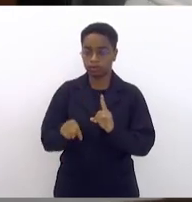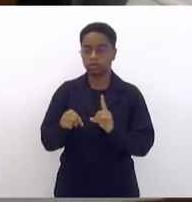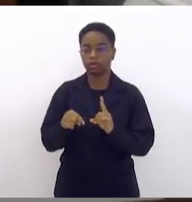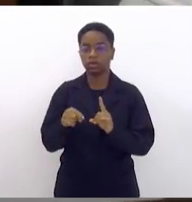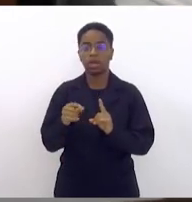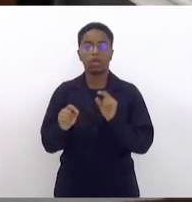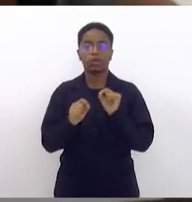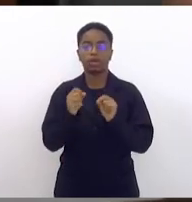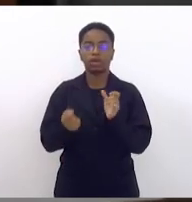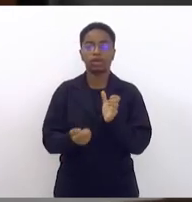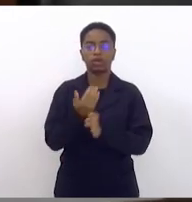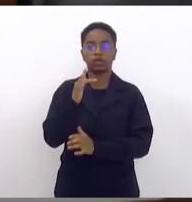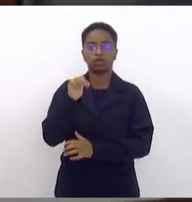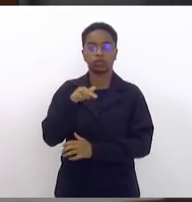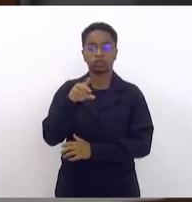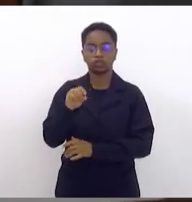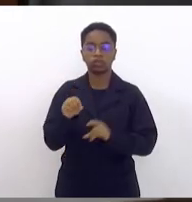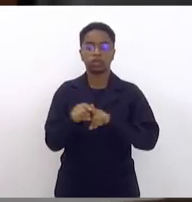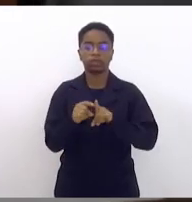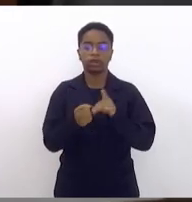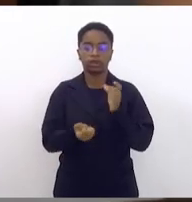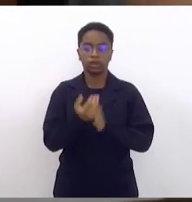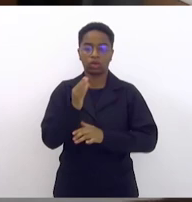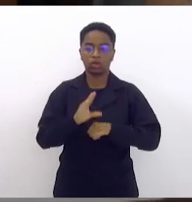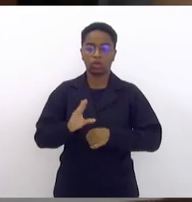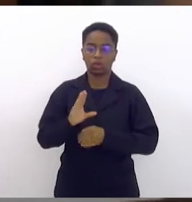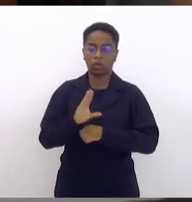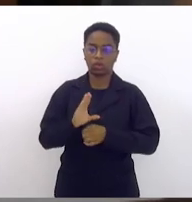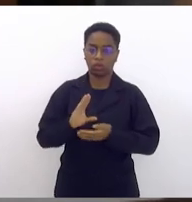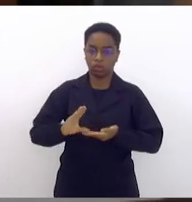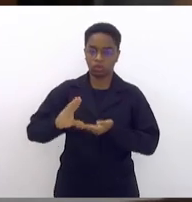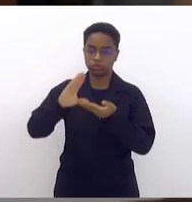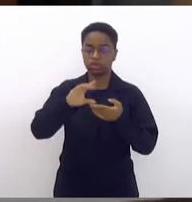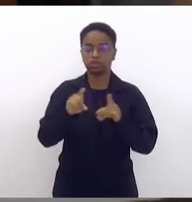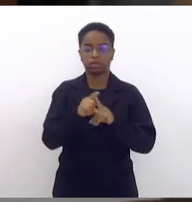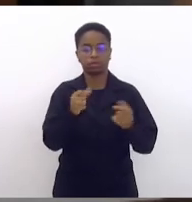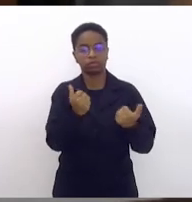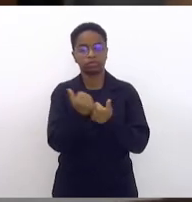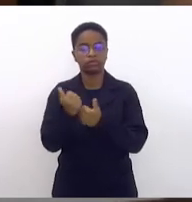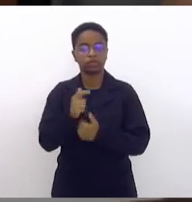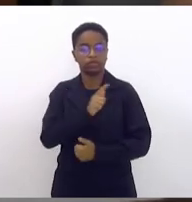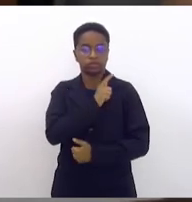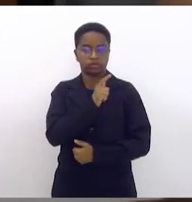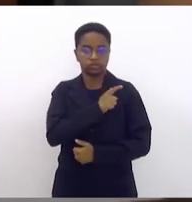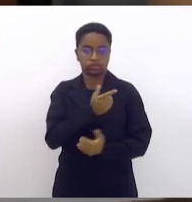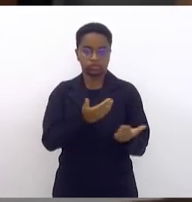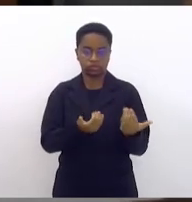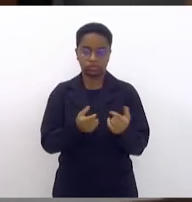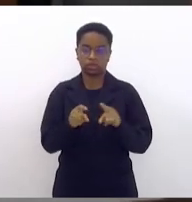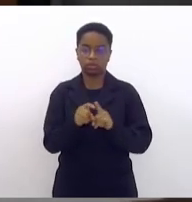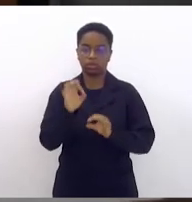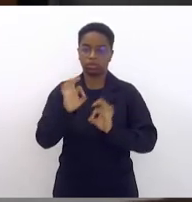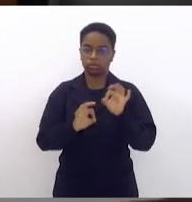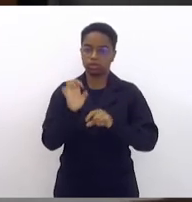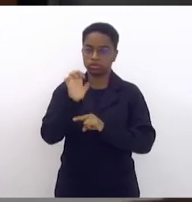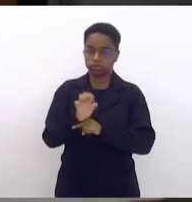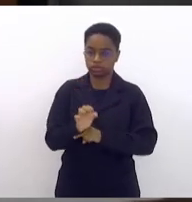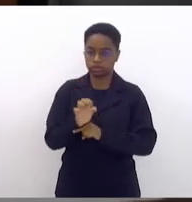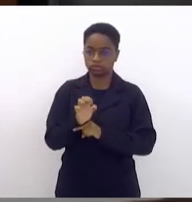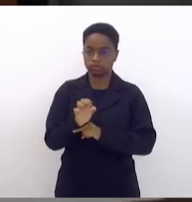criação de fundo criação de conselho fortalecimento das gestões de juventude o plano estadual da juventude que a gente